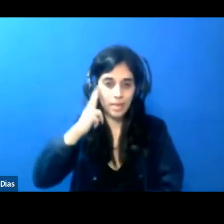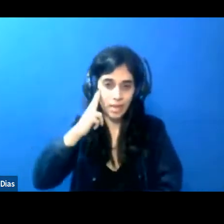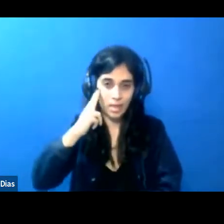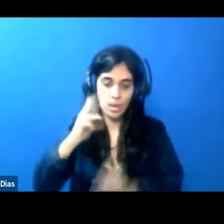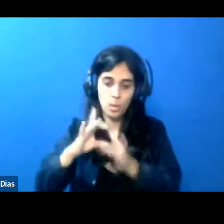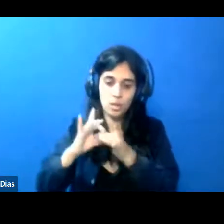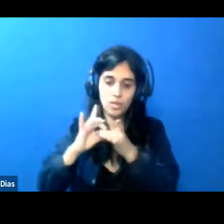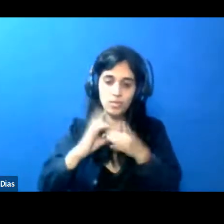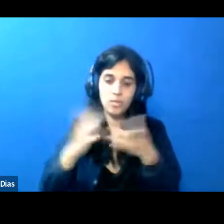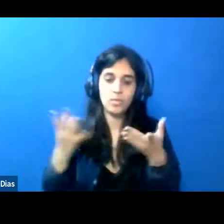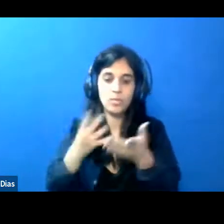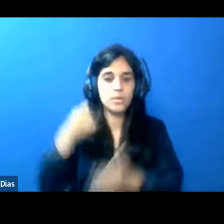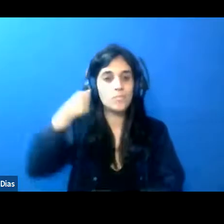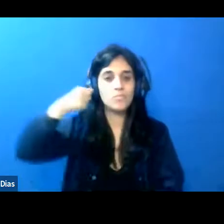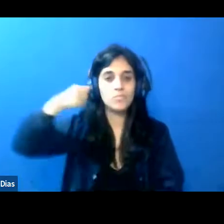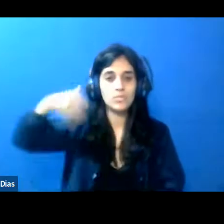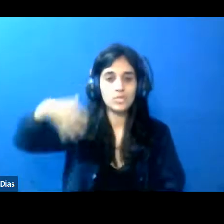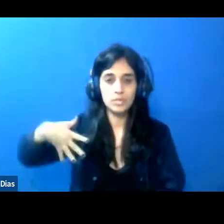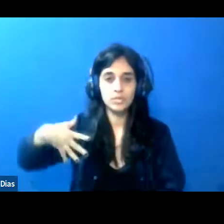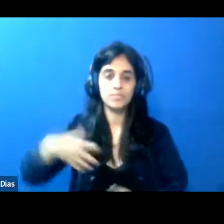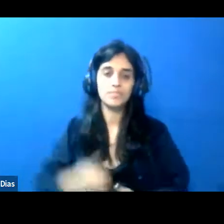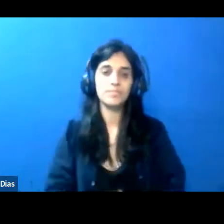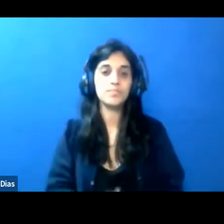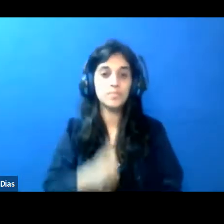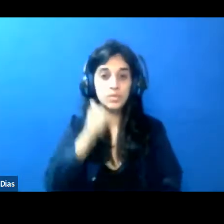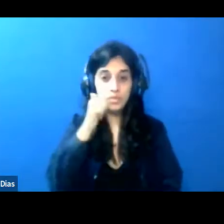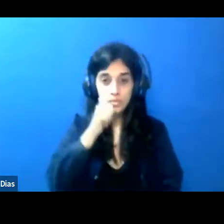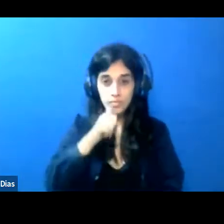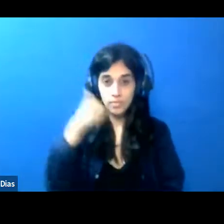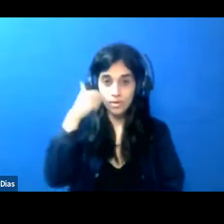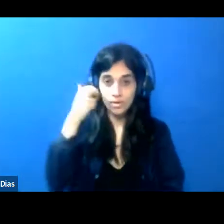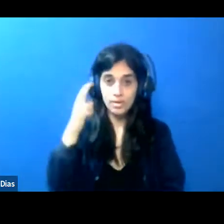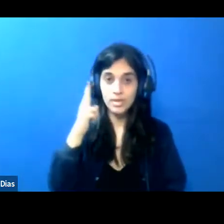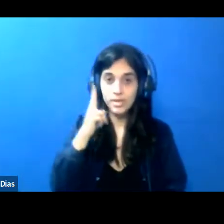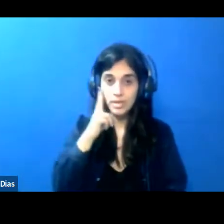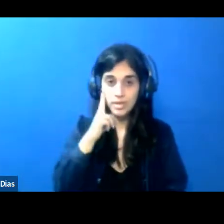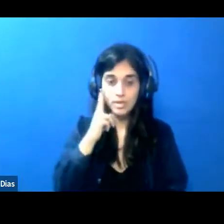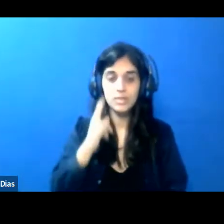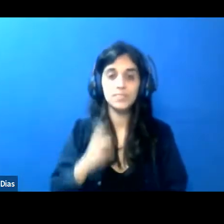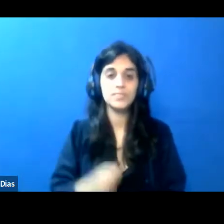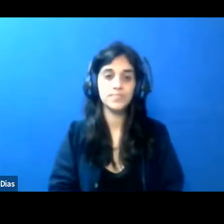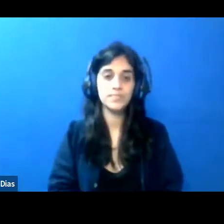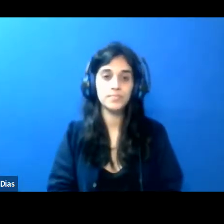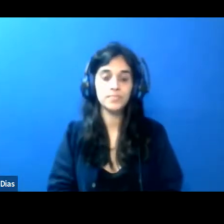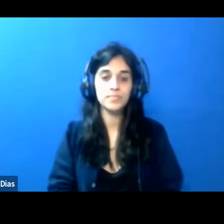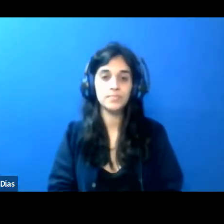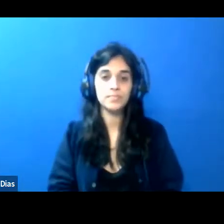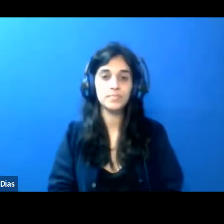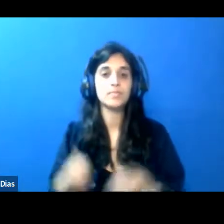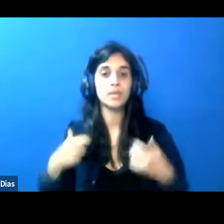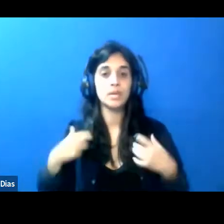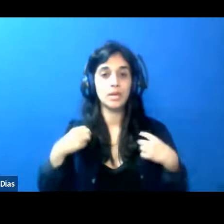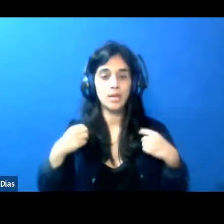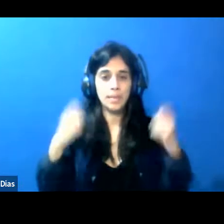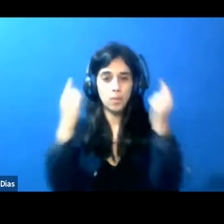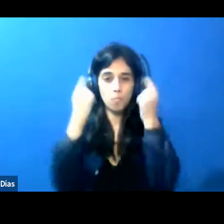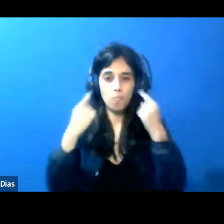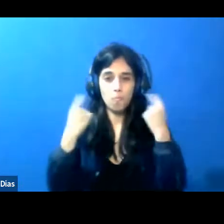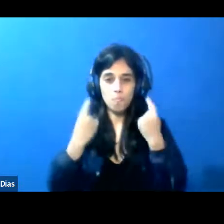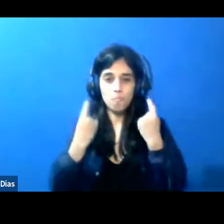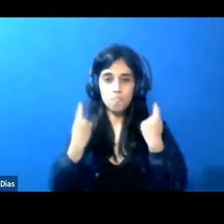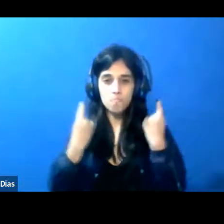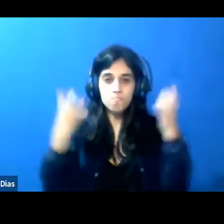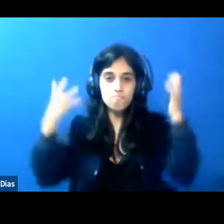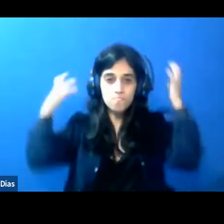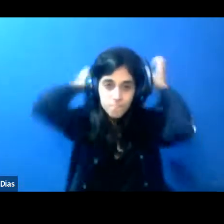momento. Eu sou uma mulher negra, eu tenho os cabelos crespos, eles estão